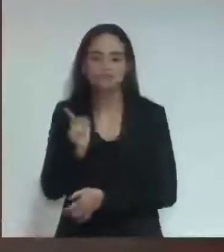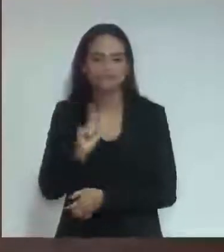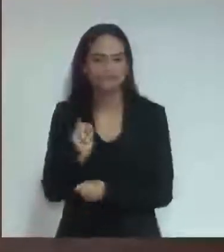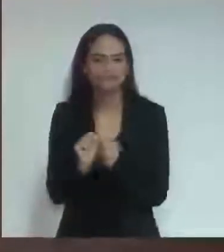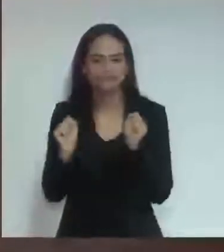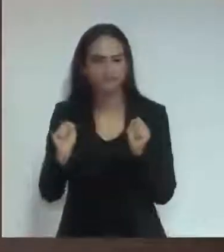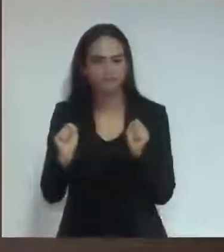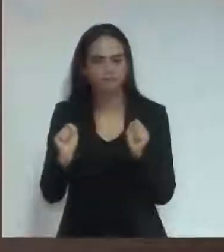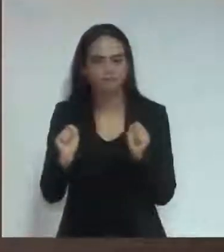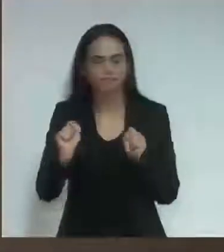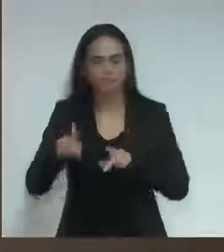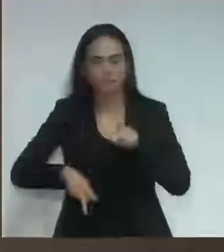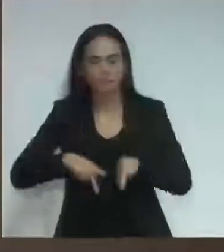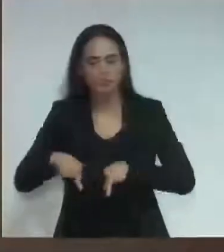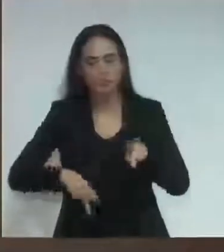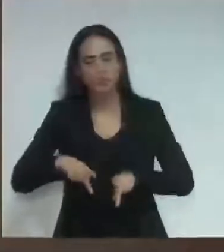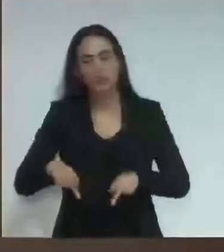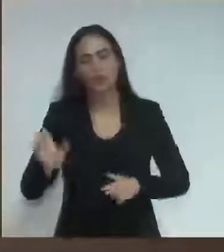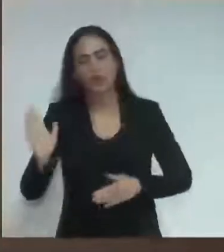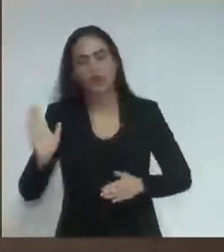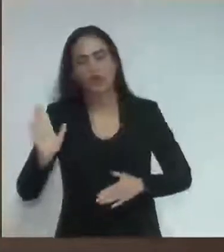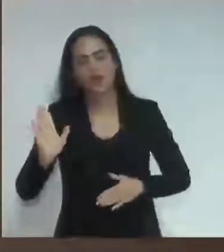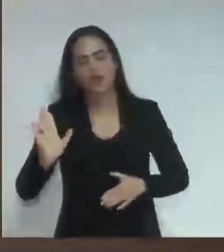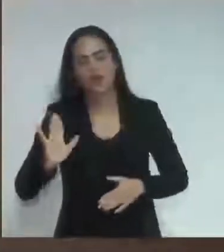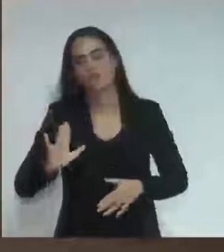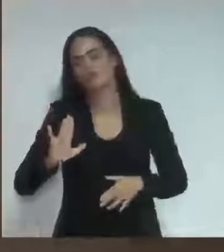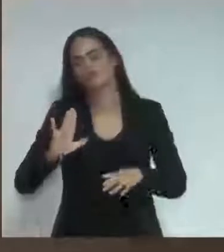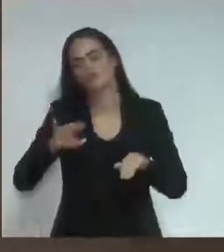pessoal aproveita.